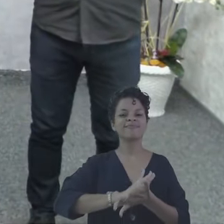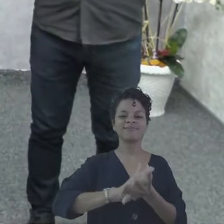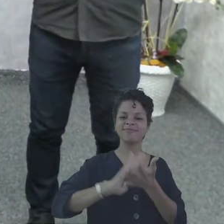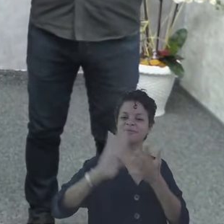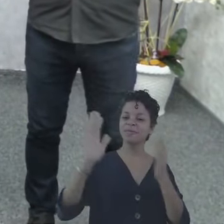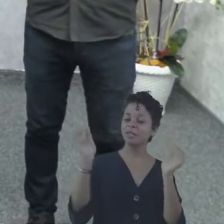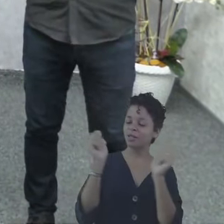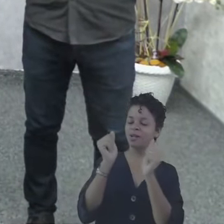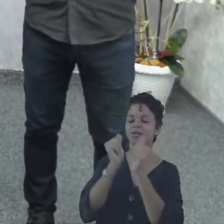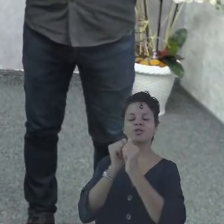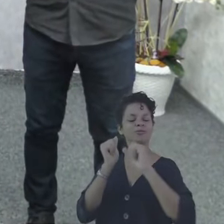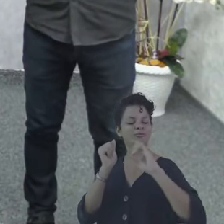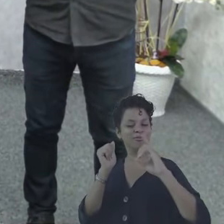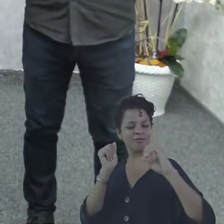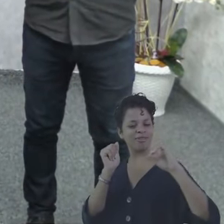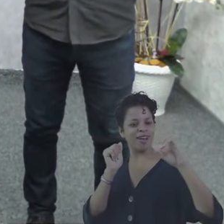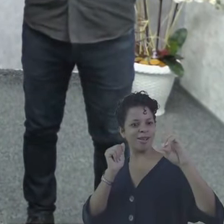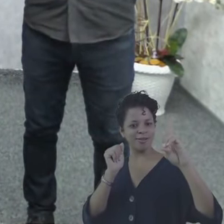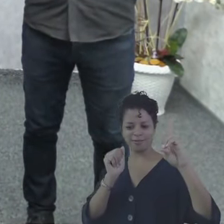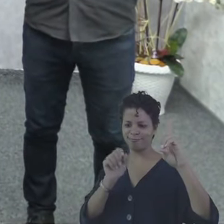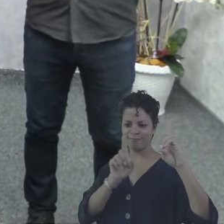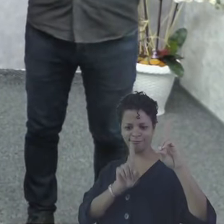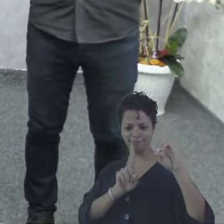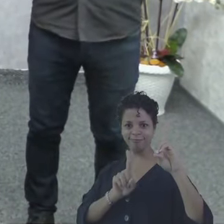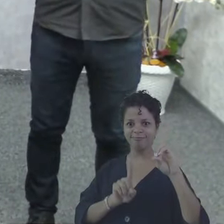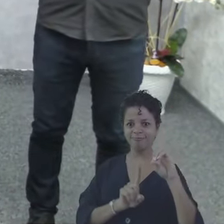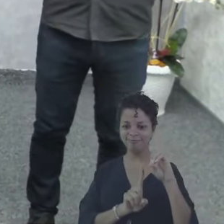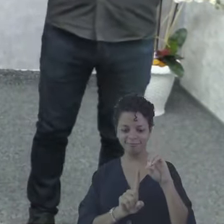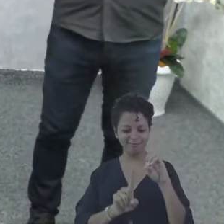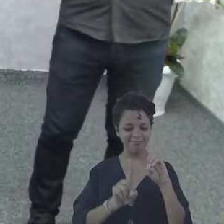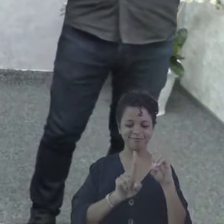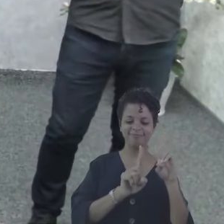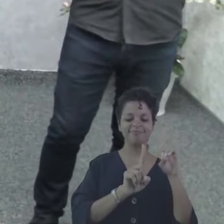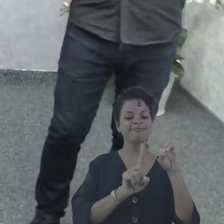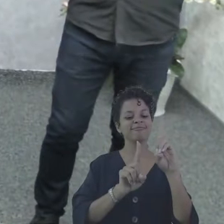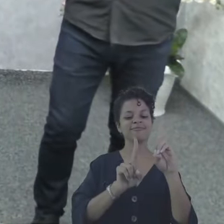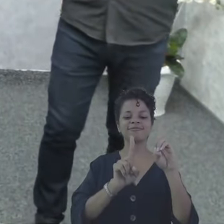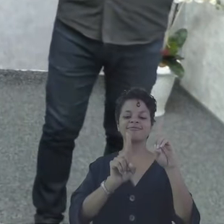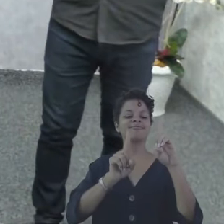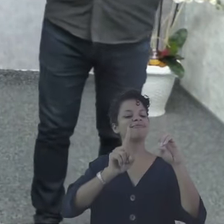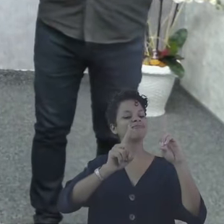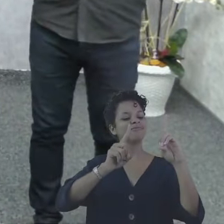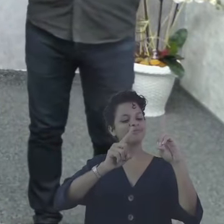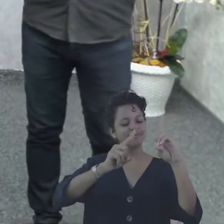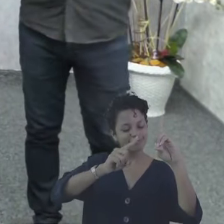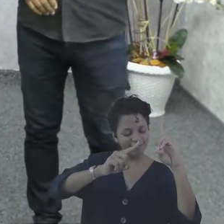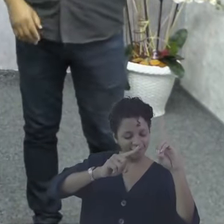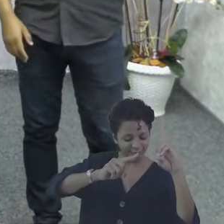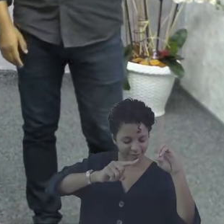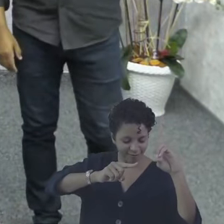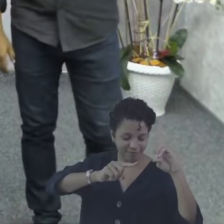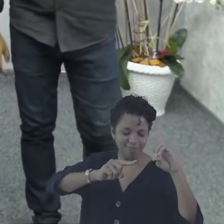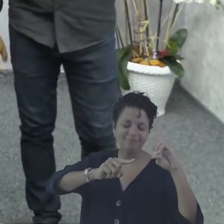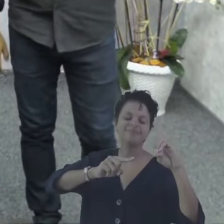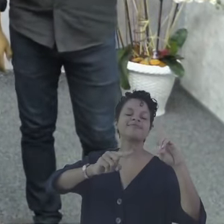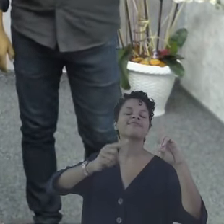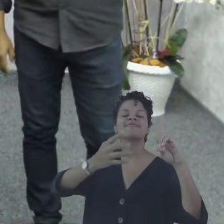Pai eterno autor, perante o